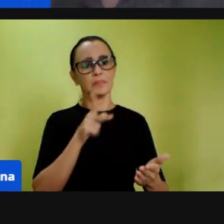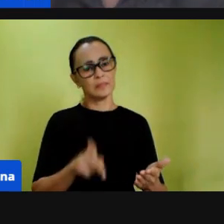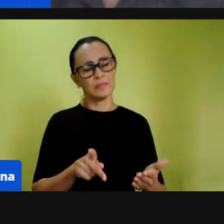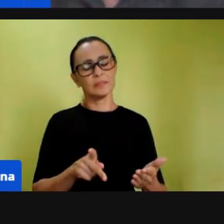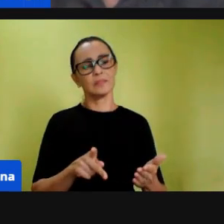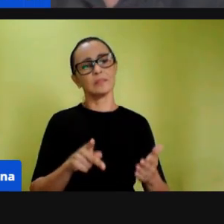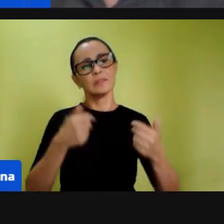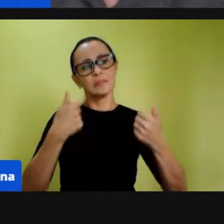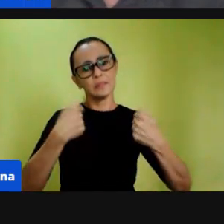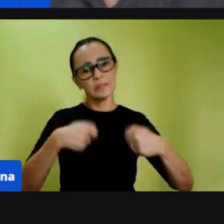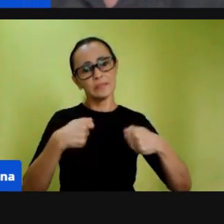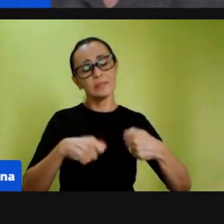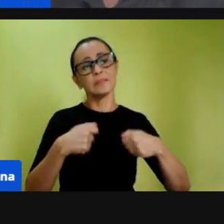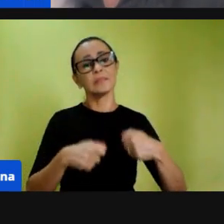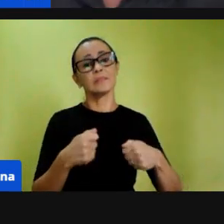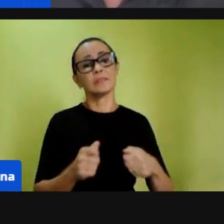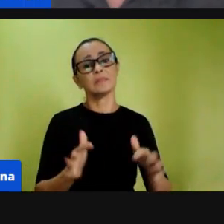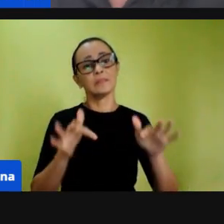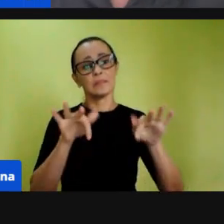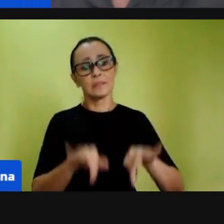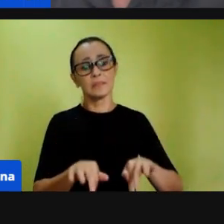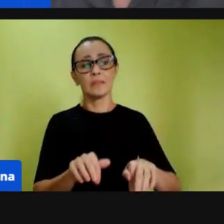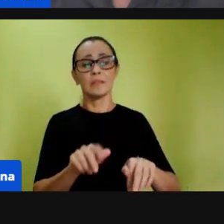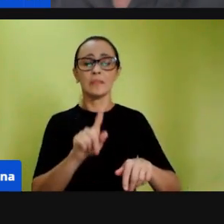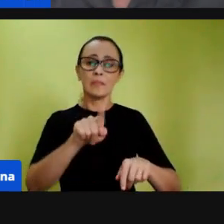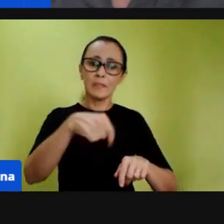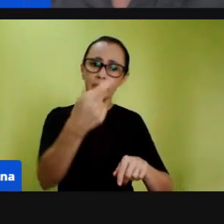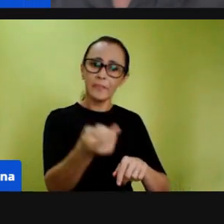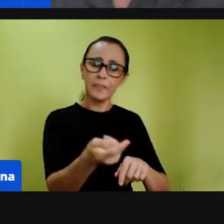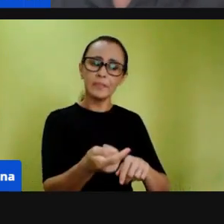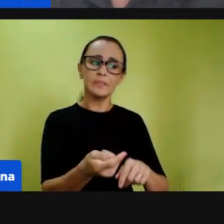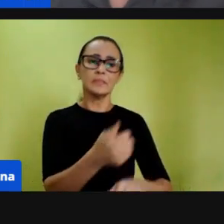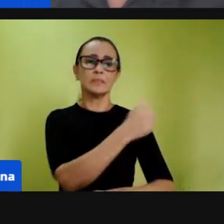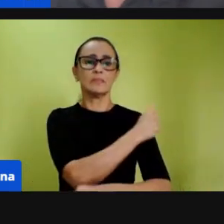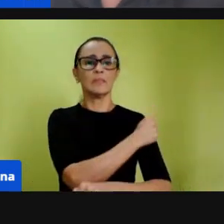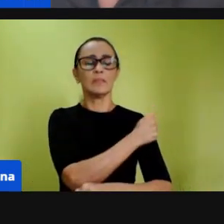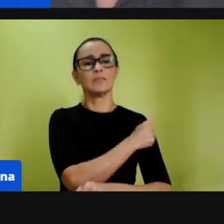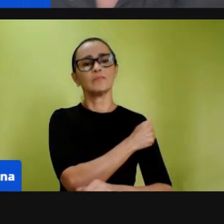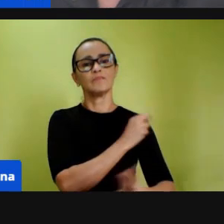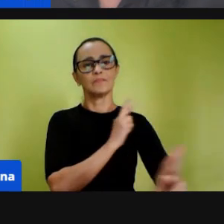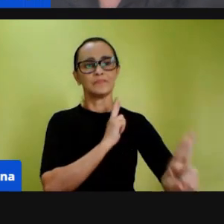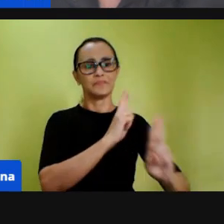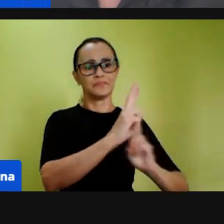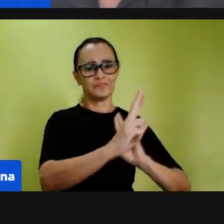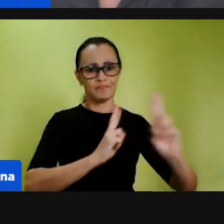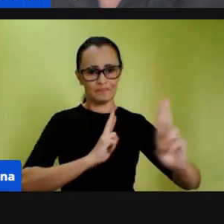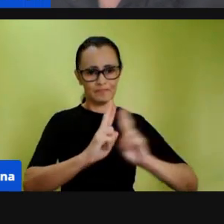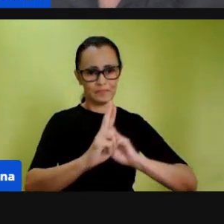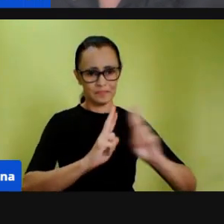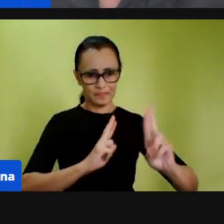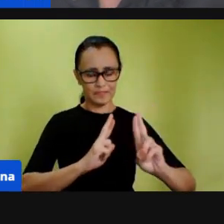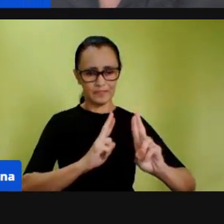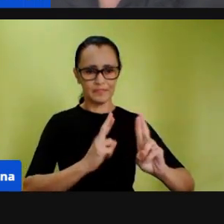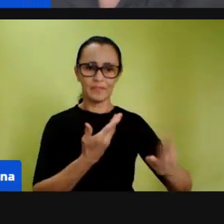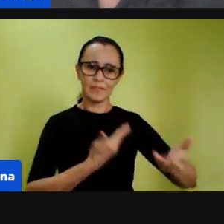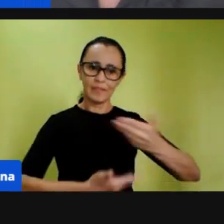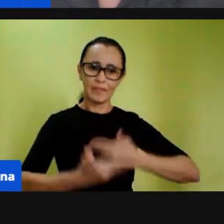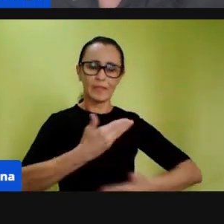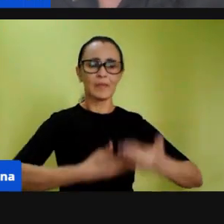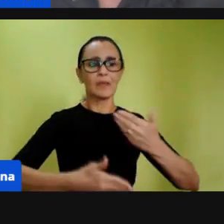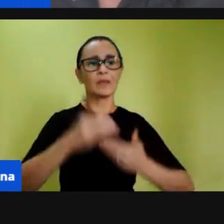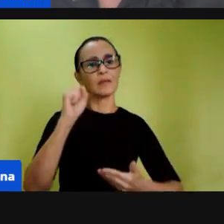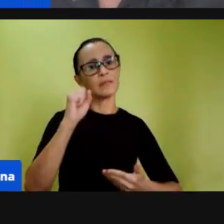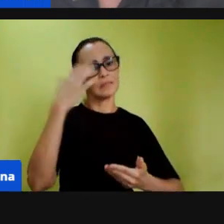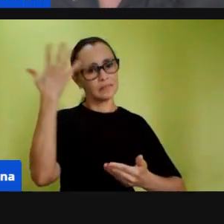e eu preciso de um retorno dele, né? Então, eu preciso que essa interação ela continue acontecendo.